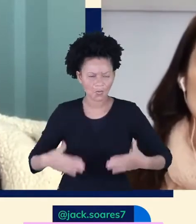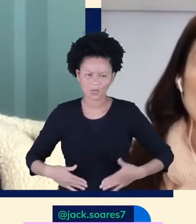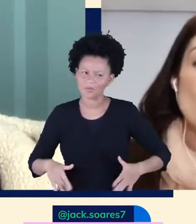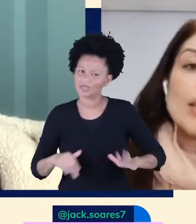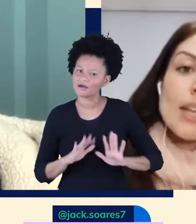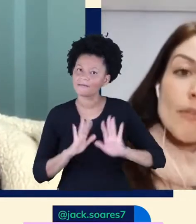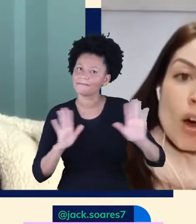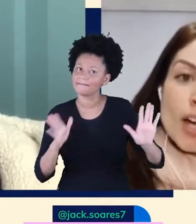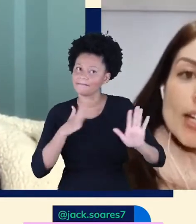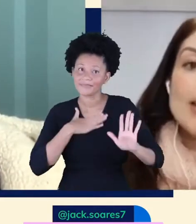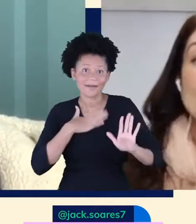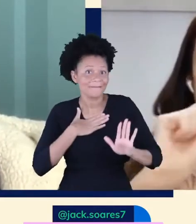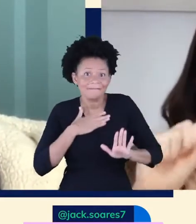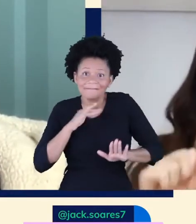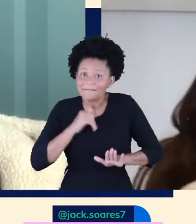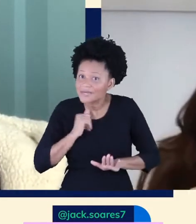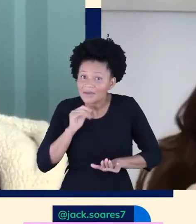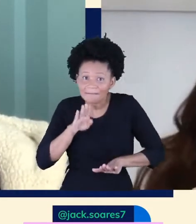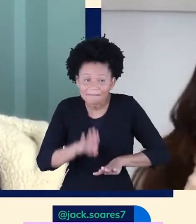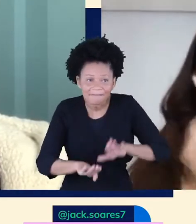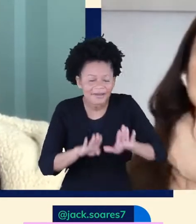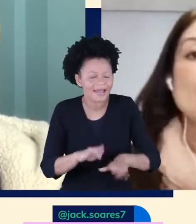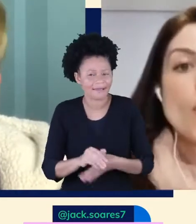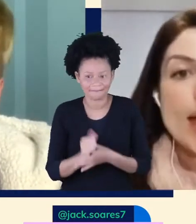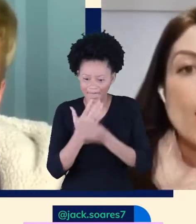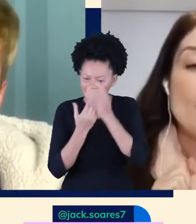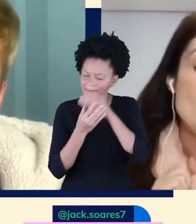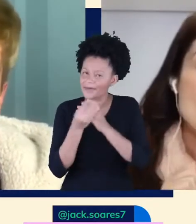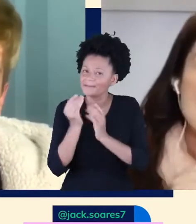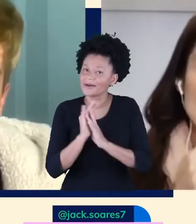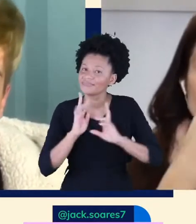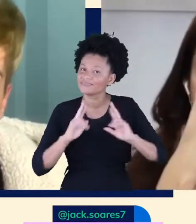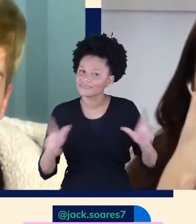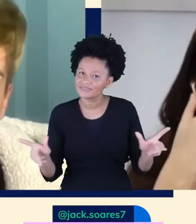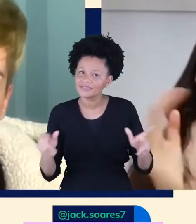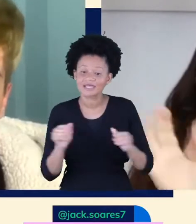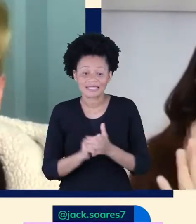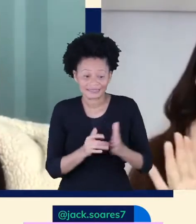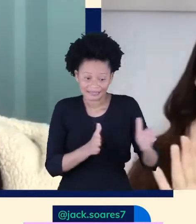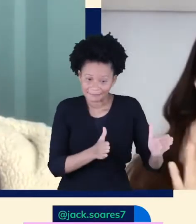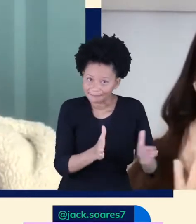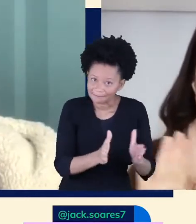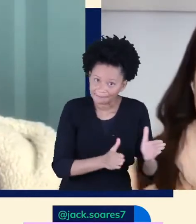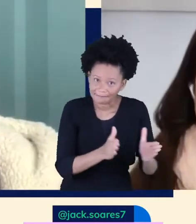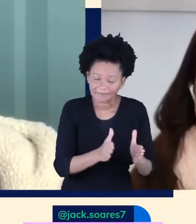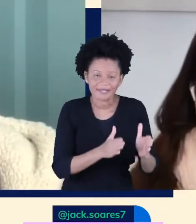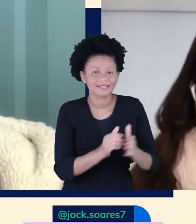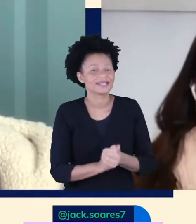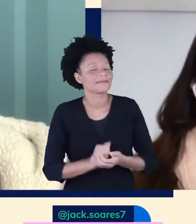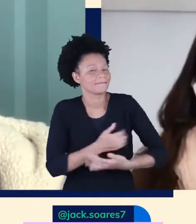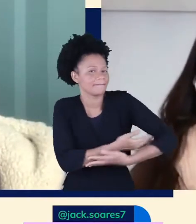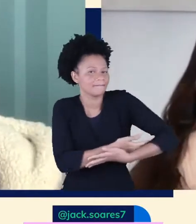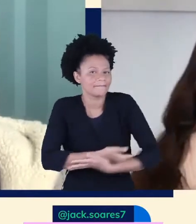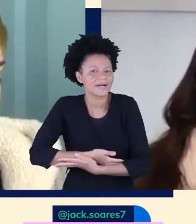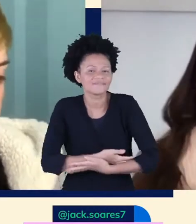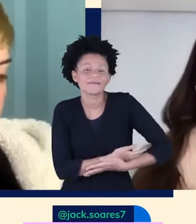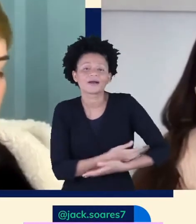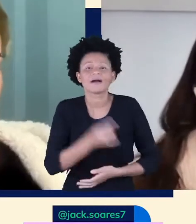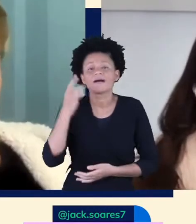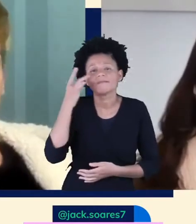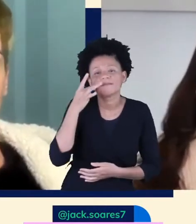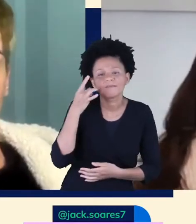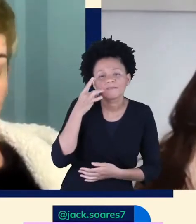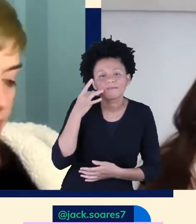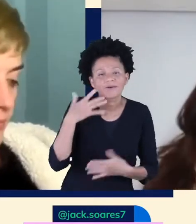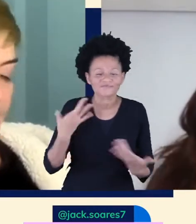do meu corpo. Então ele está fora. Não é o meu pé, não é a minha mão. Veja, gente, nessa fase a criança é bebê e ela vai